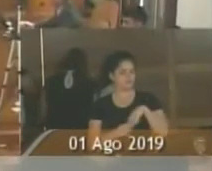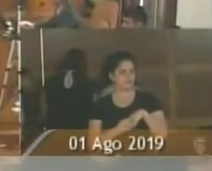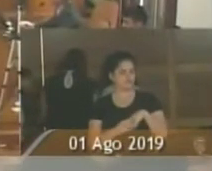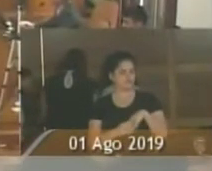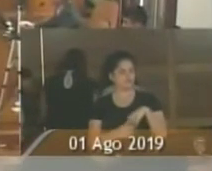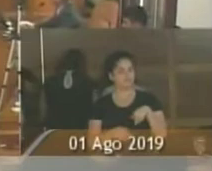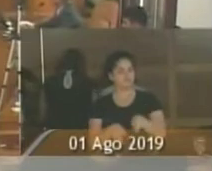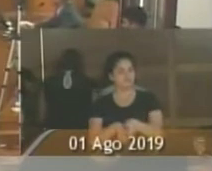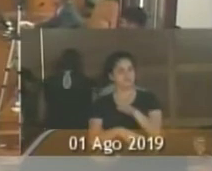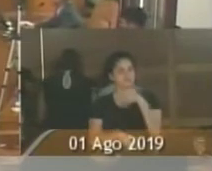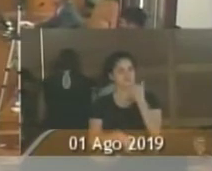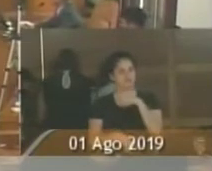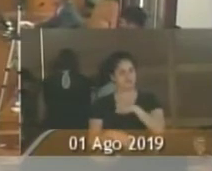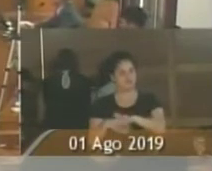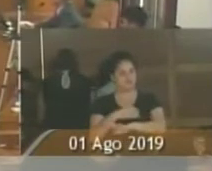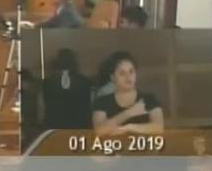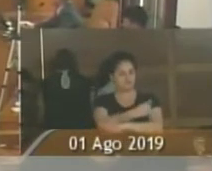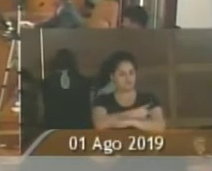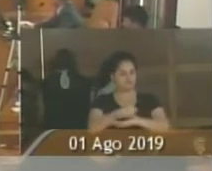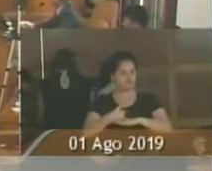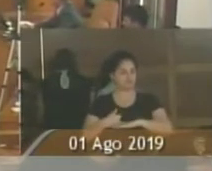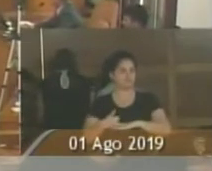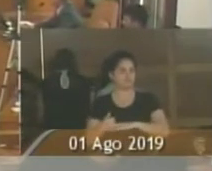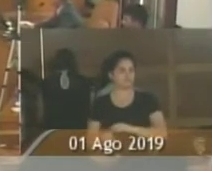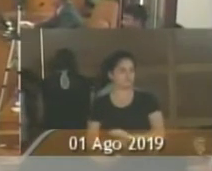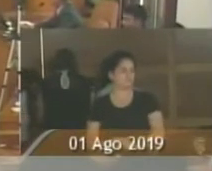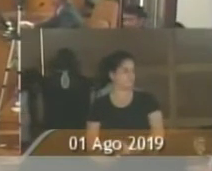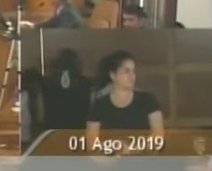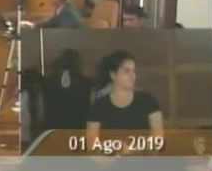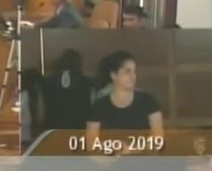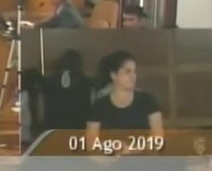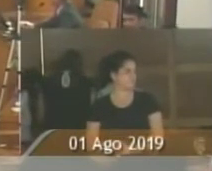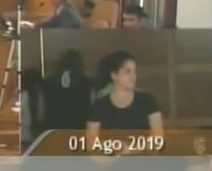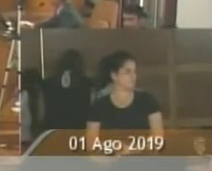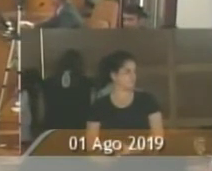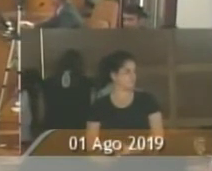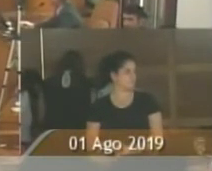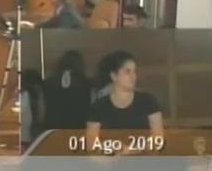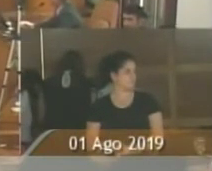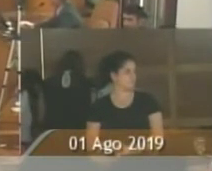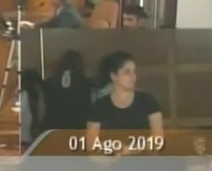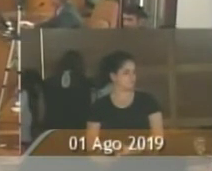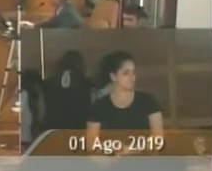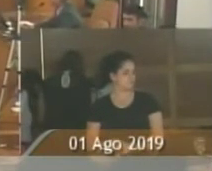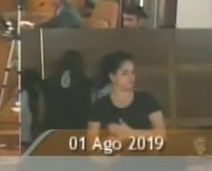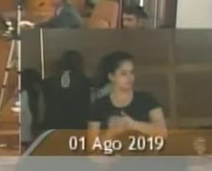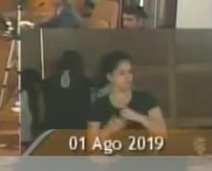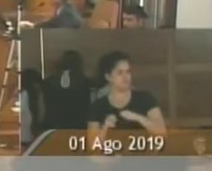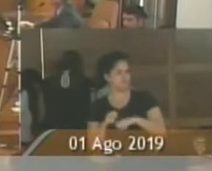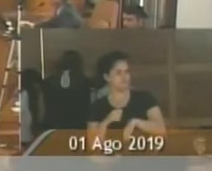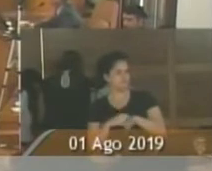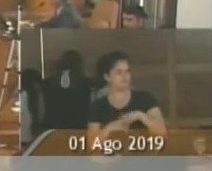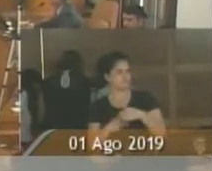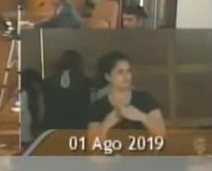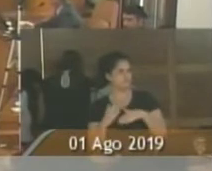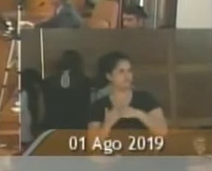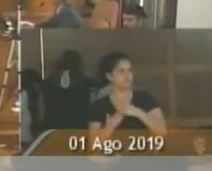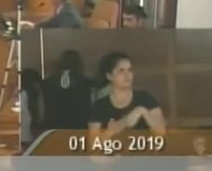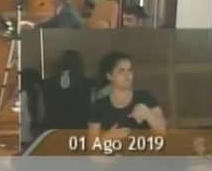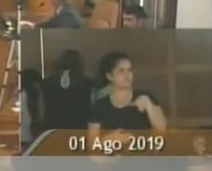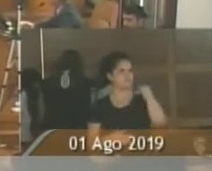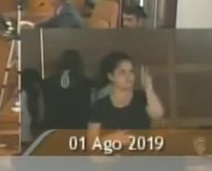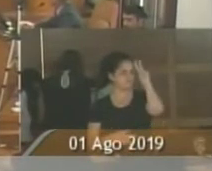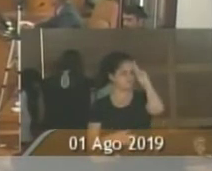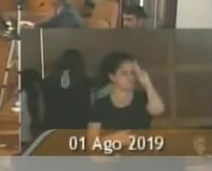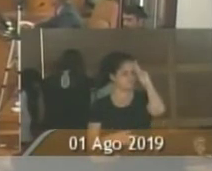algumas ruas que talvez não tenha sido muito bom, mas vai começar a ser refeita a partir de segunda. Sim. Ou seja, Camurim é mais um bairro do